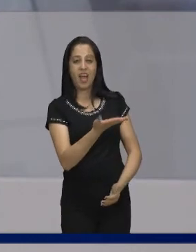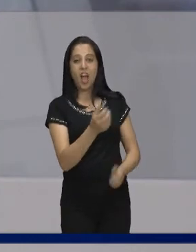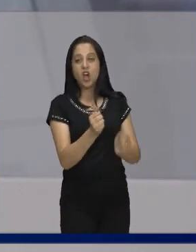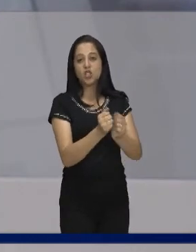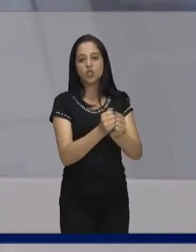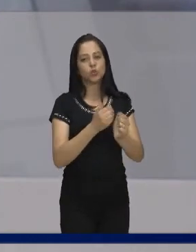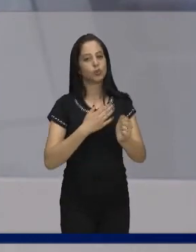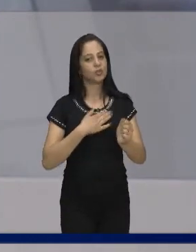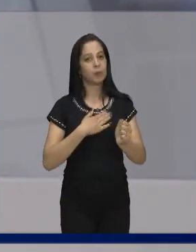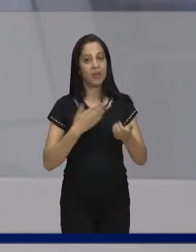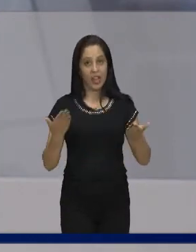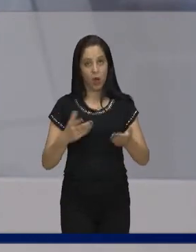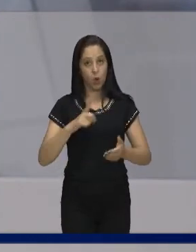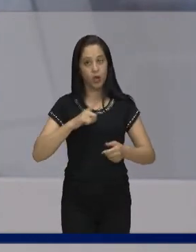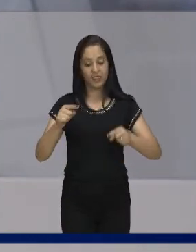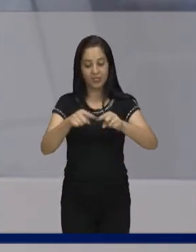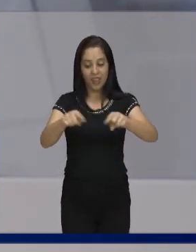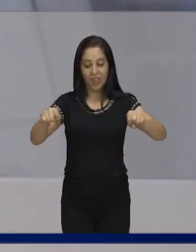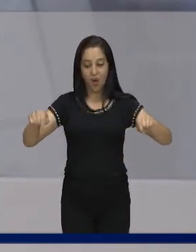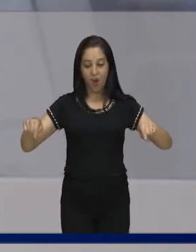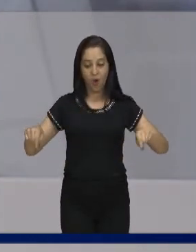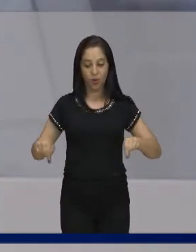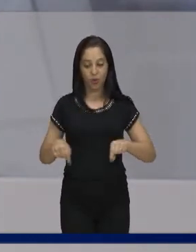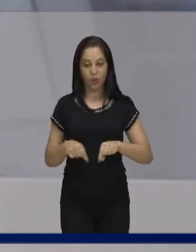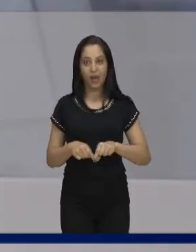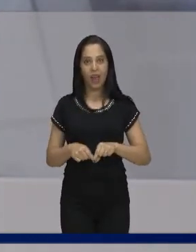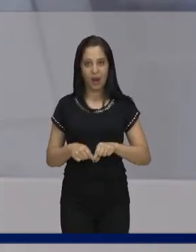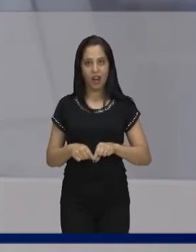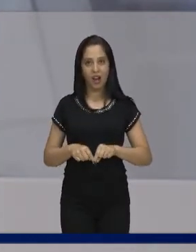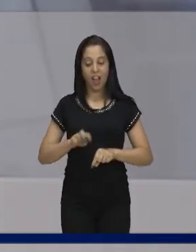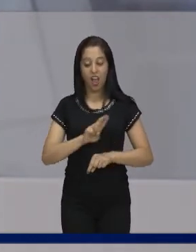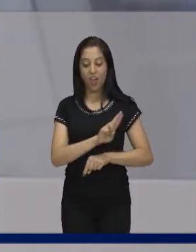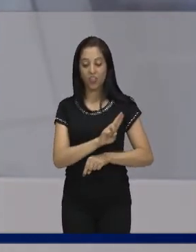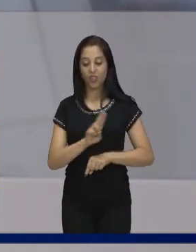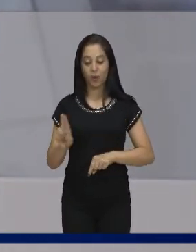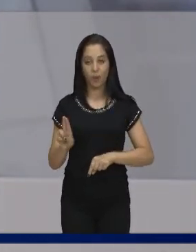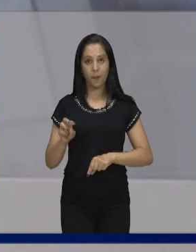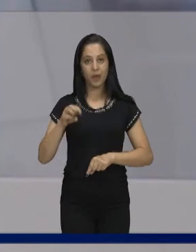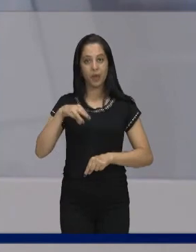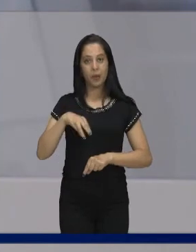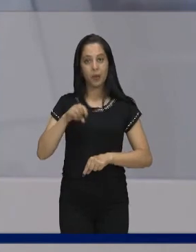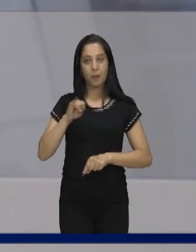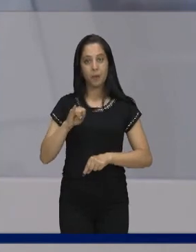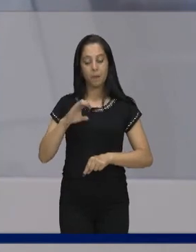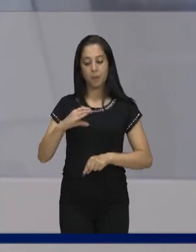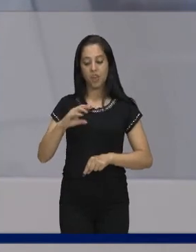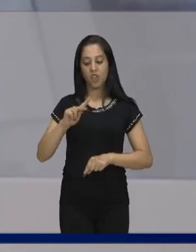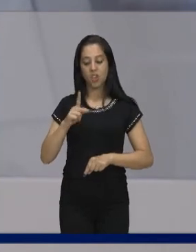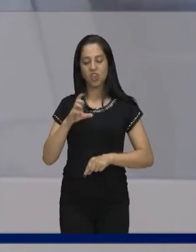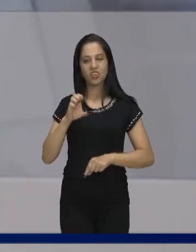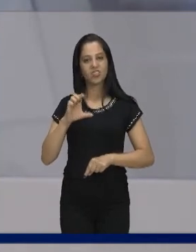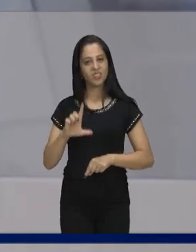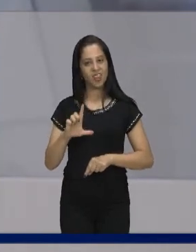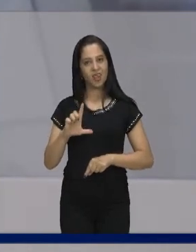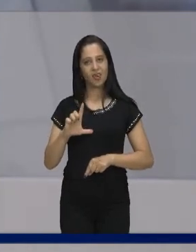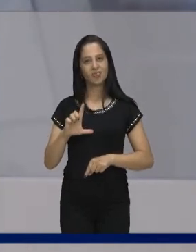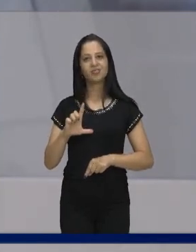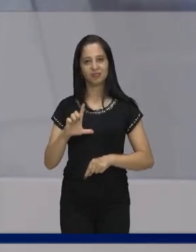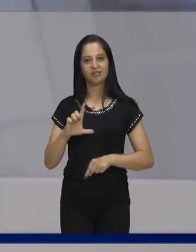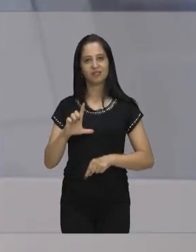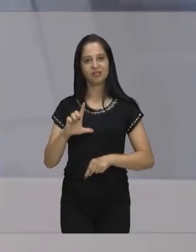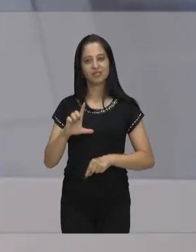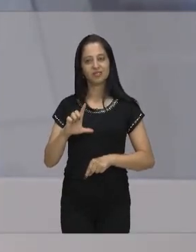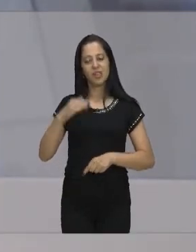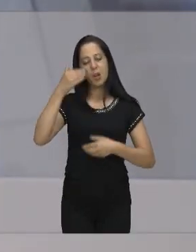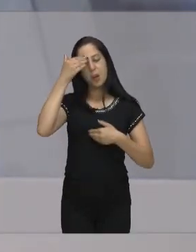espaço público com o nome do Michel Alcuri. Muito obrigado,